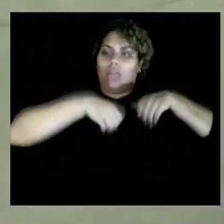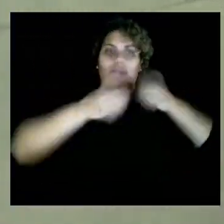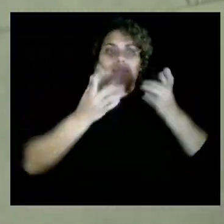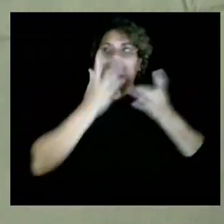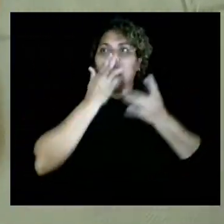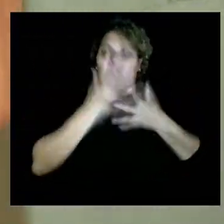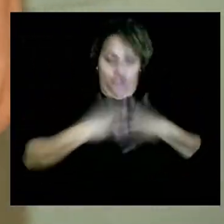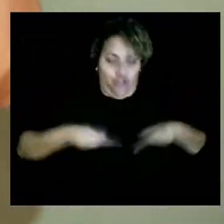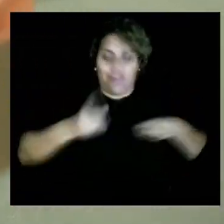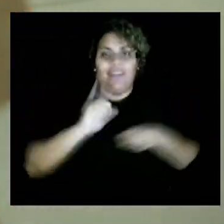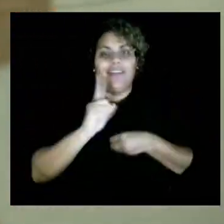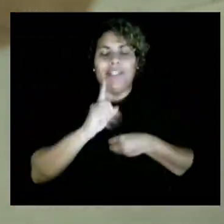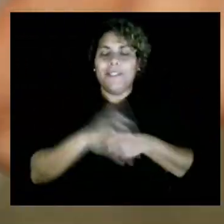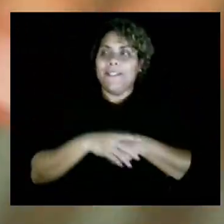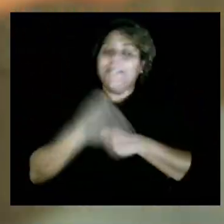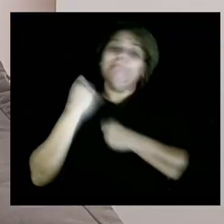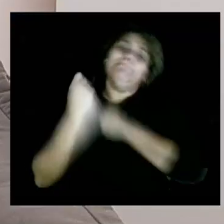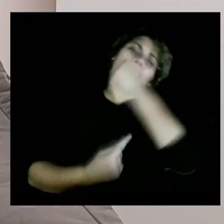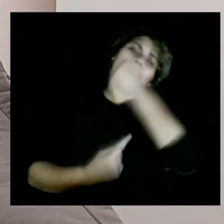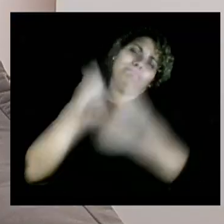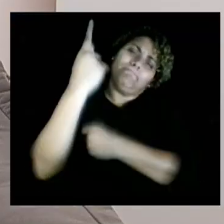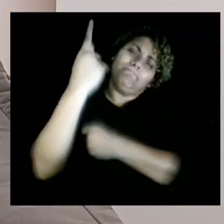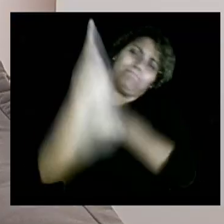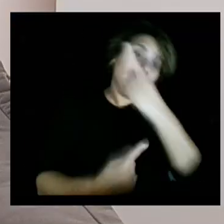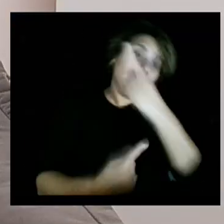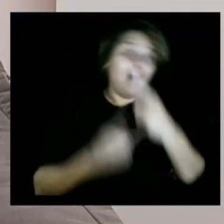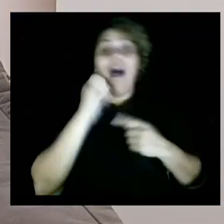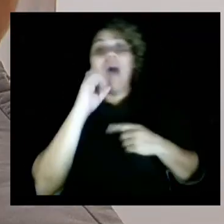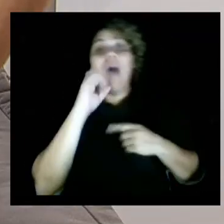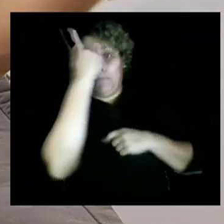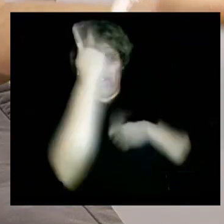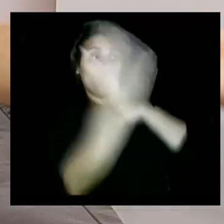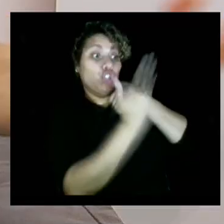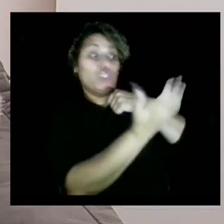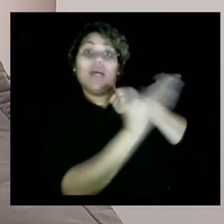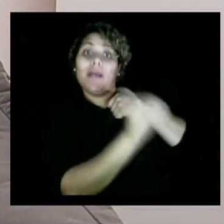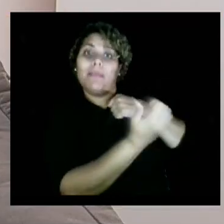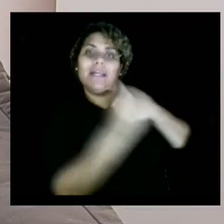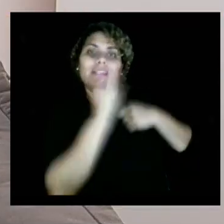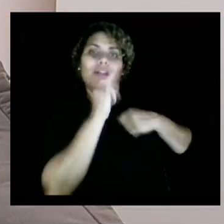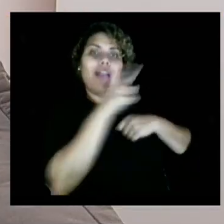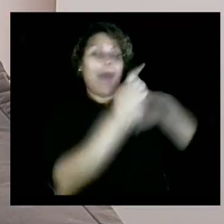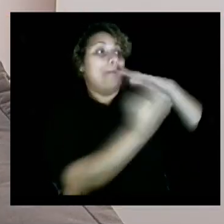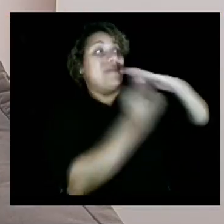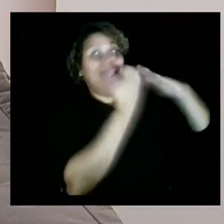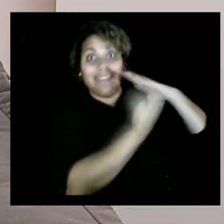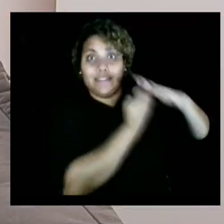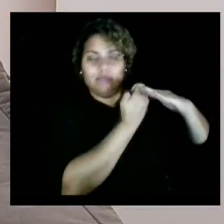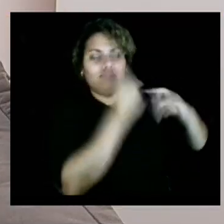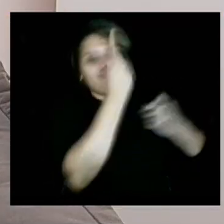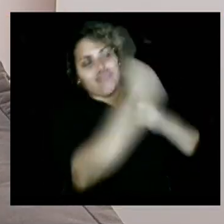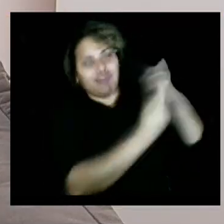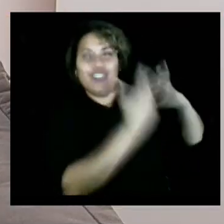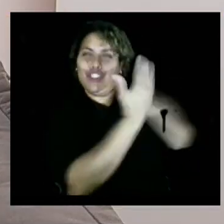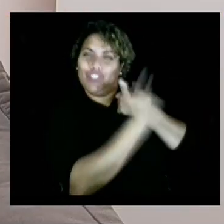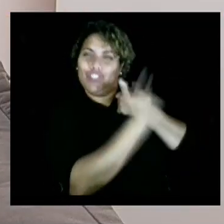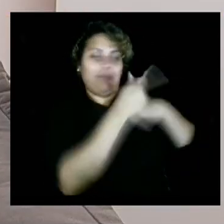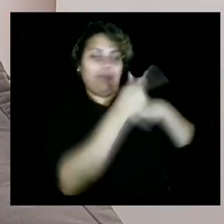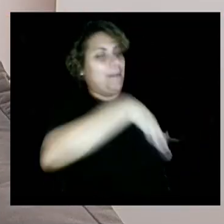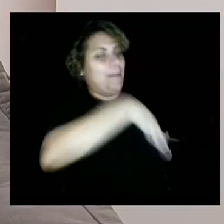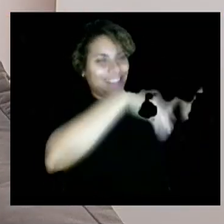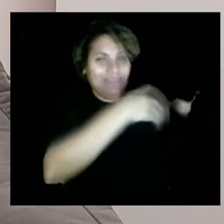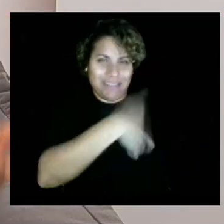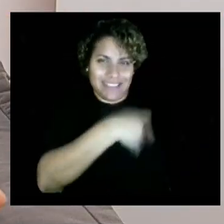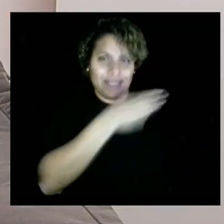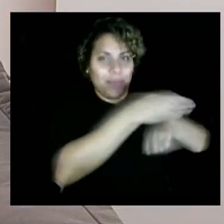Quick, né? Aquela massagem rápida nas empresas, e nesse intervalo esse amigo meu que foi o que a gente trabalhou lá no início me chamou